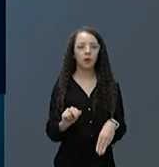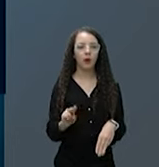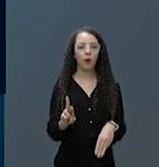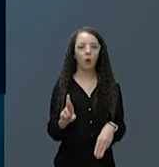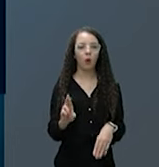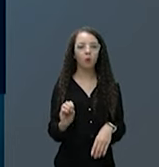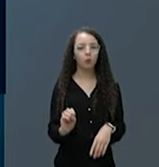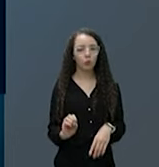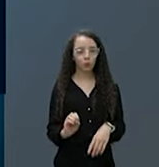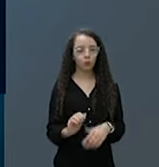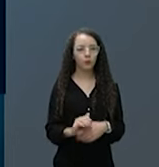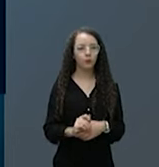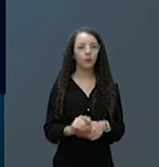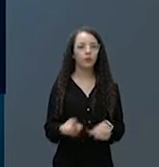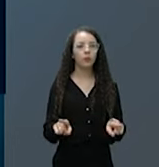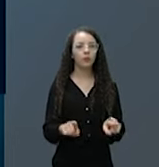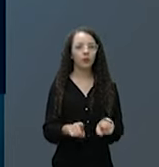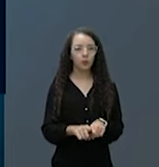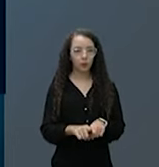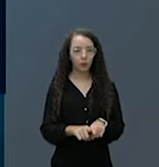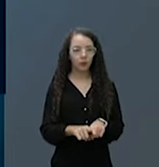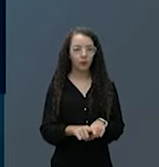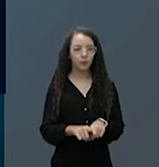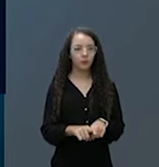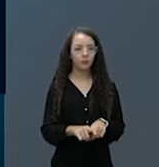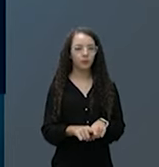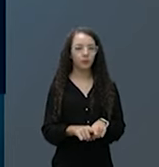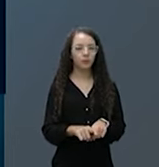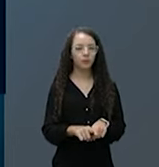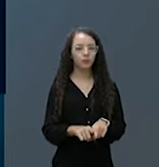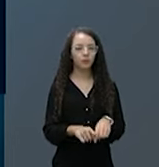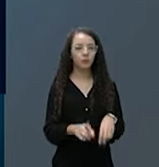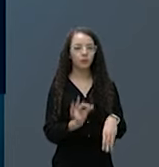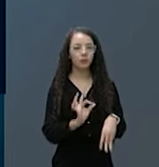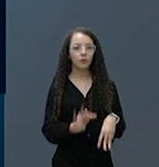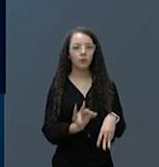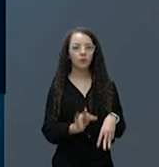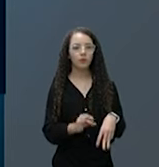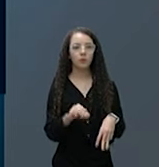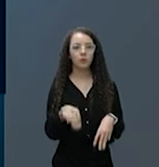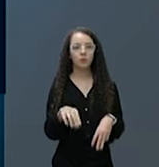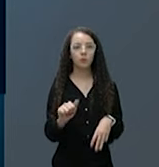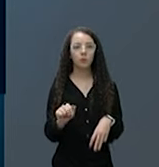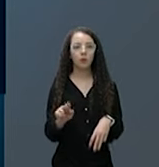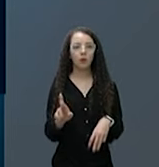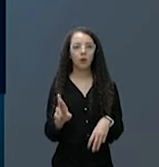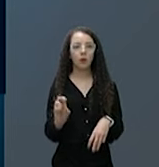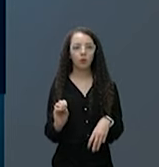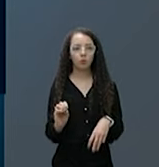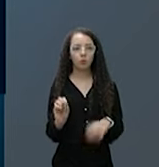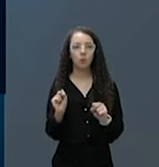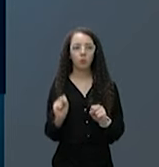E o ministro Mauro tem a palavra.